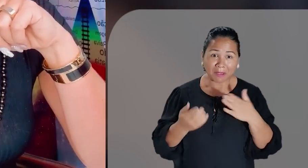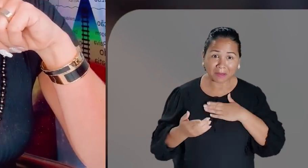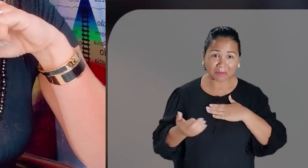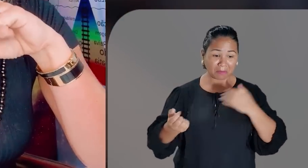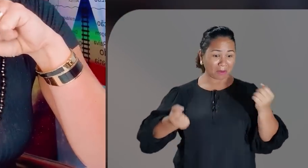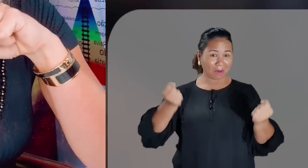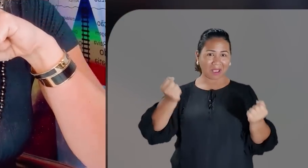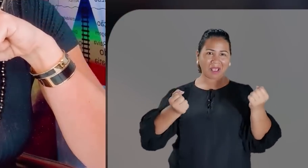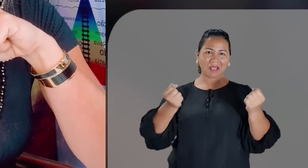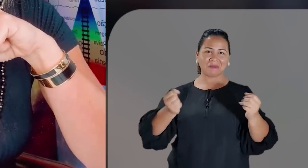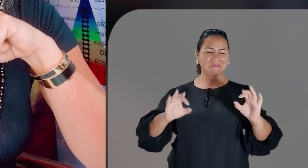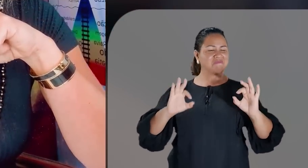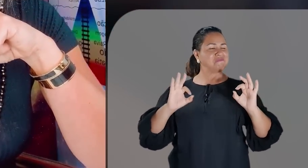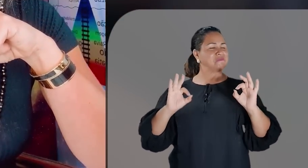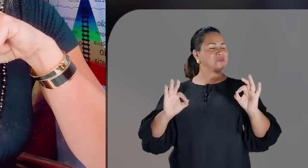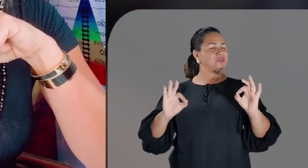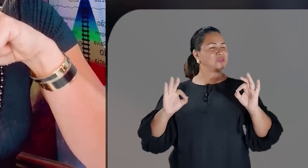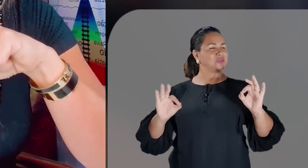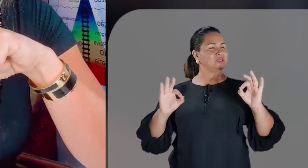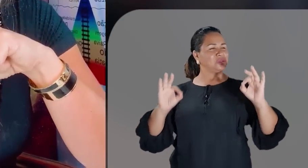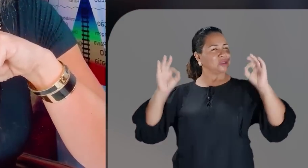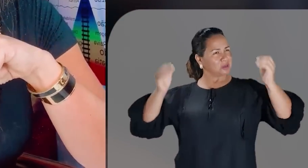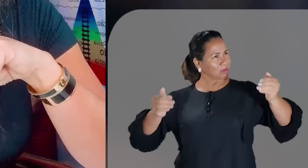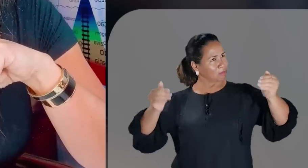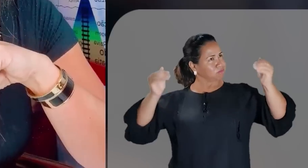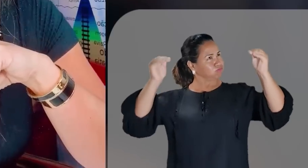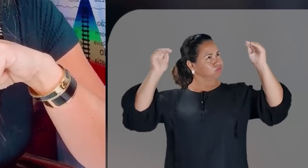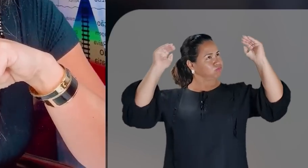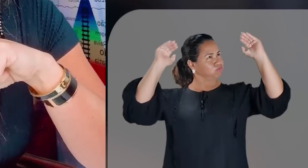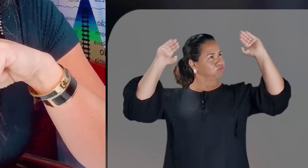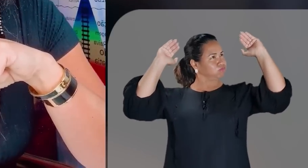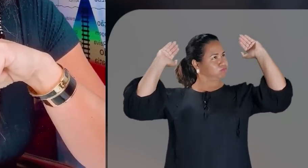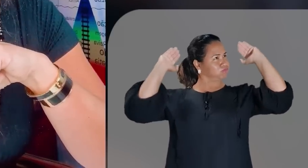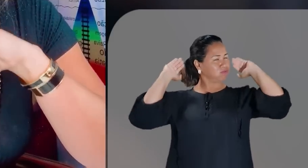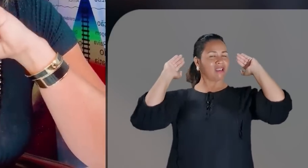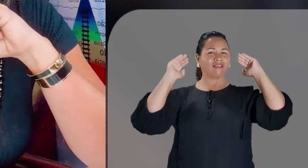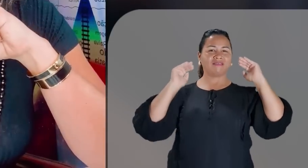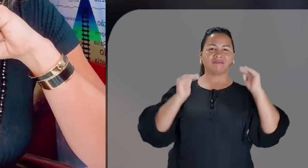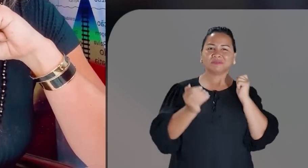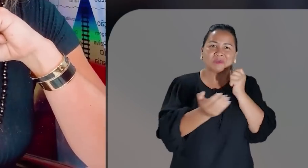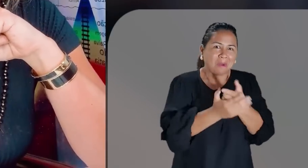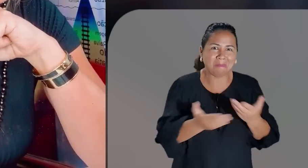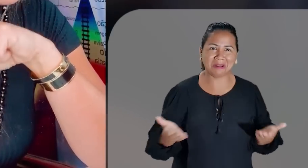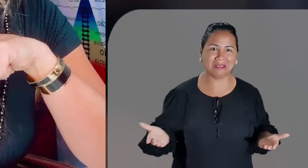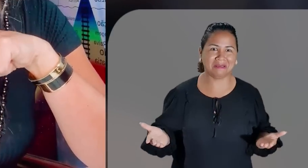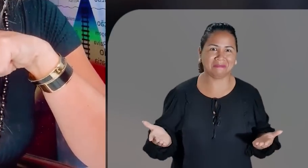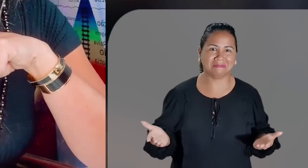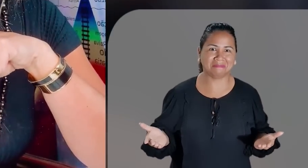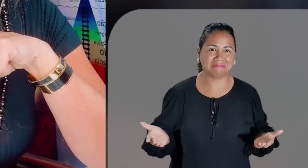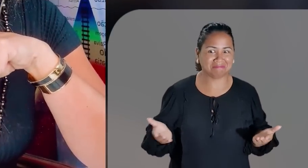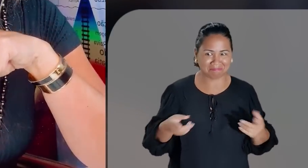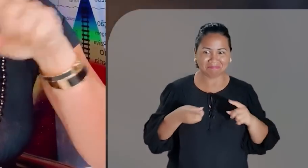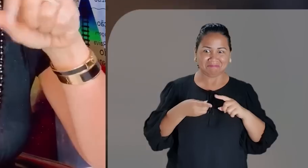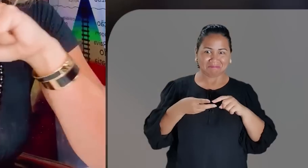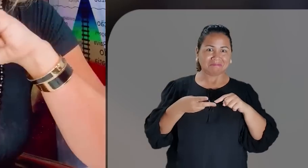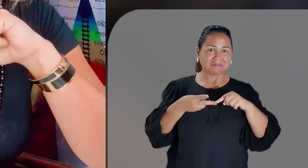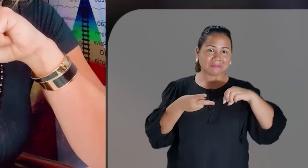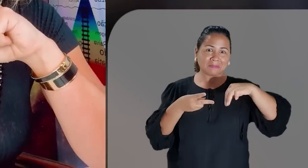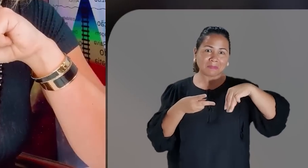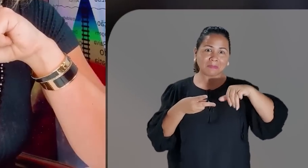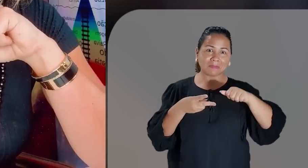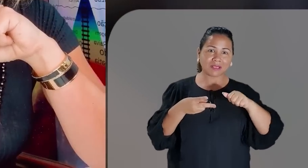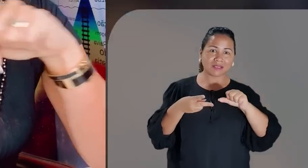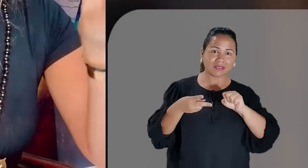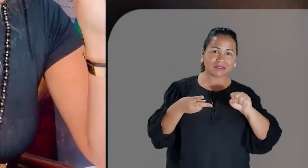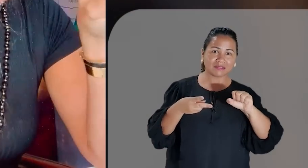carro conversível tinha. Por isso que eu cocriei a minha Maserati motor Ferrari. Mas o avião